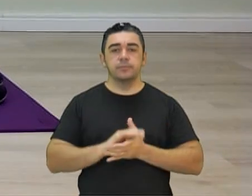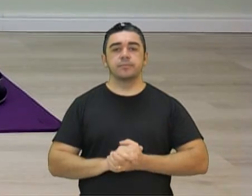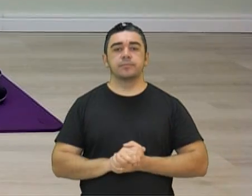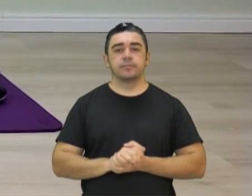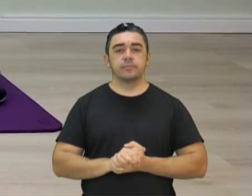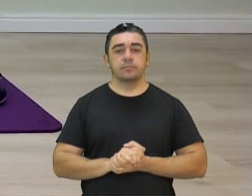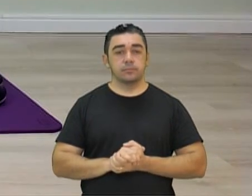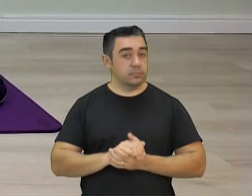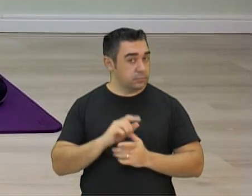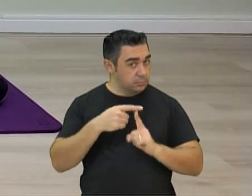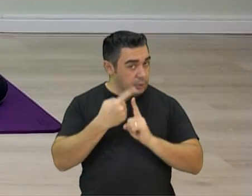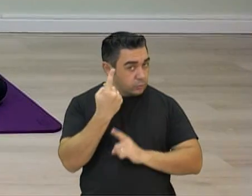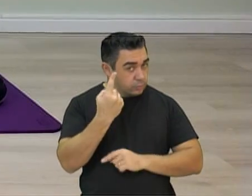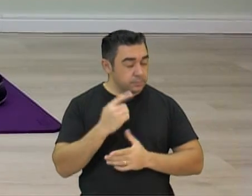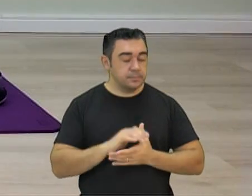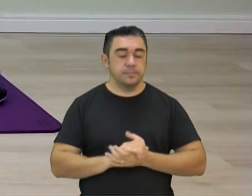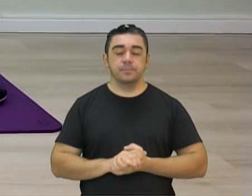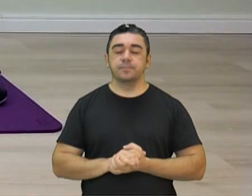Vamos para mais uma série.